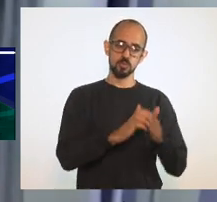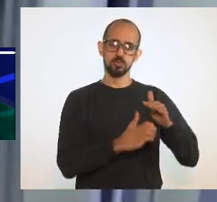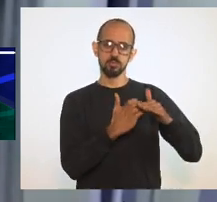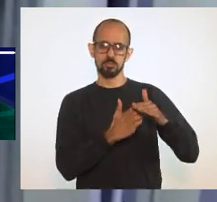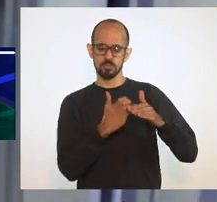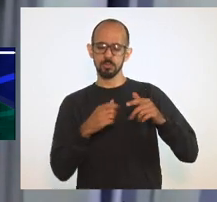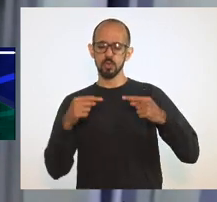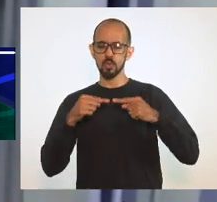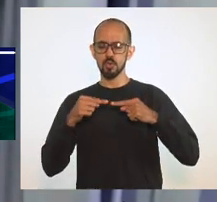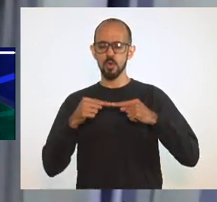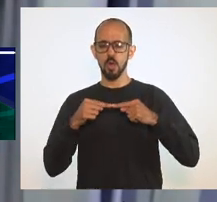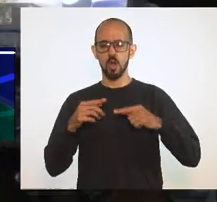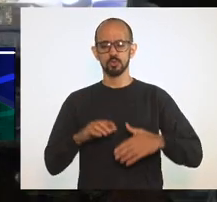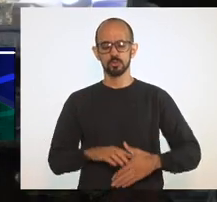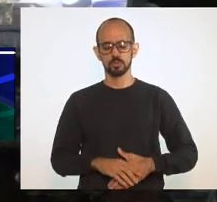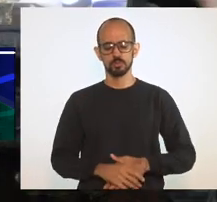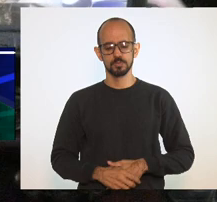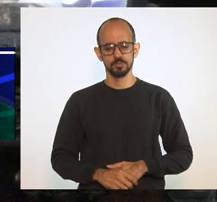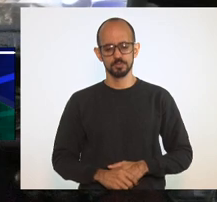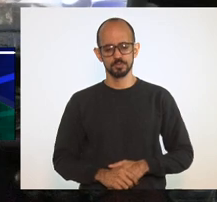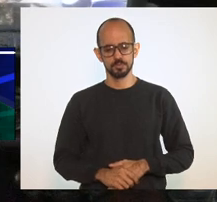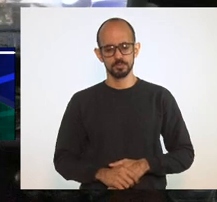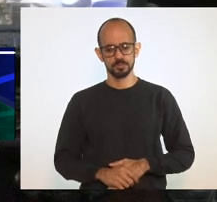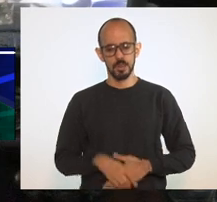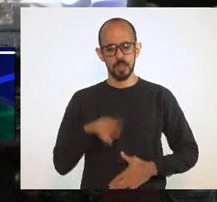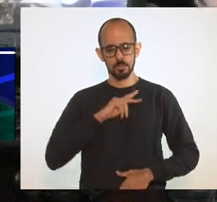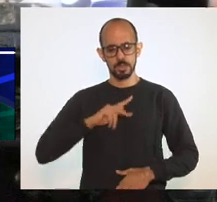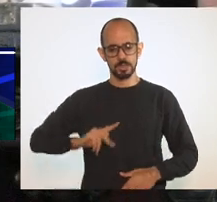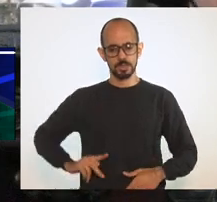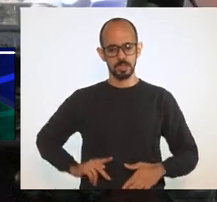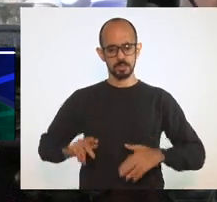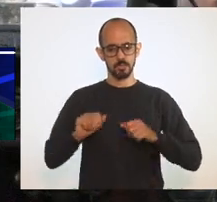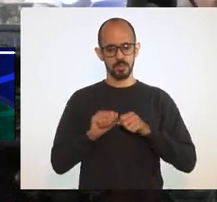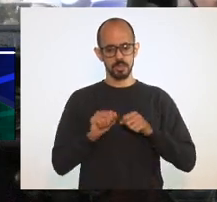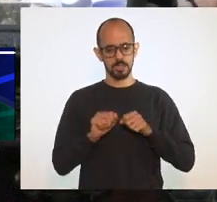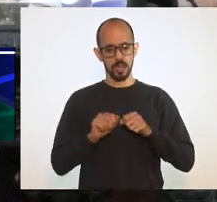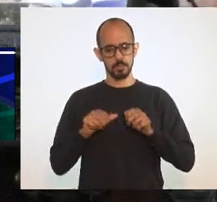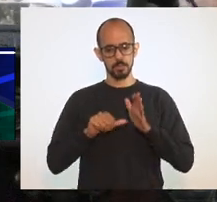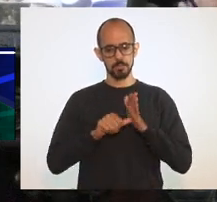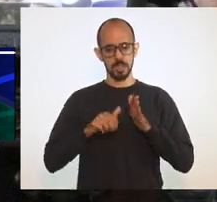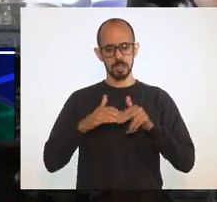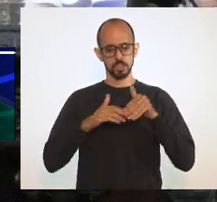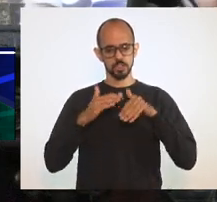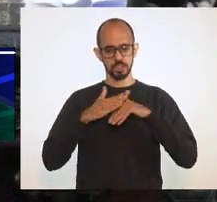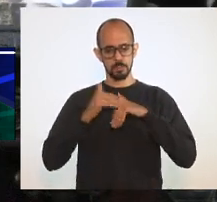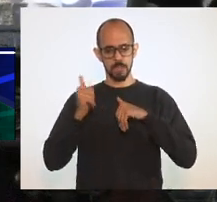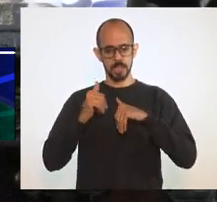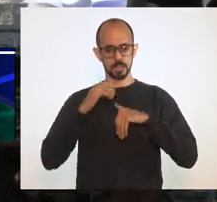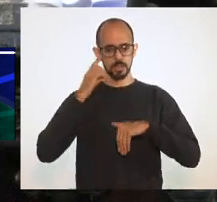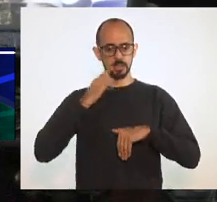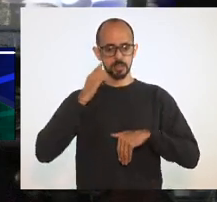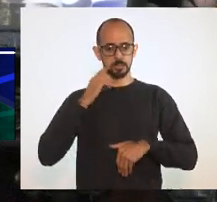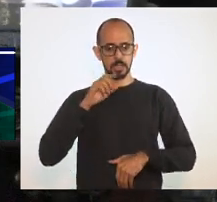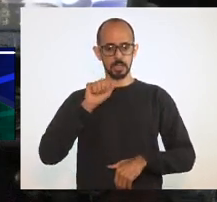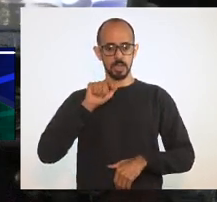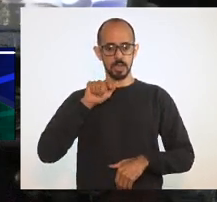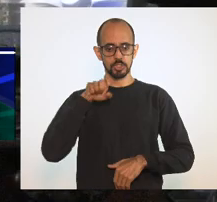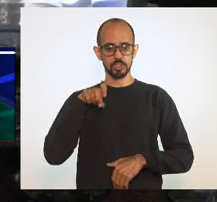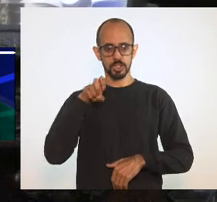PT. A presidência vai fazer a primeira chamada. Deputado Alexandre